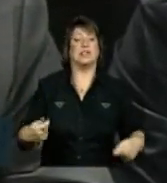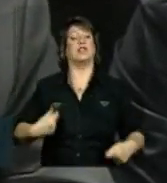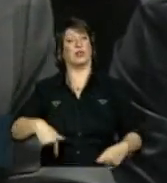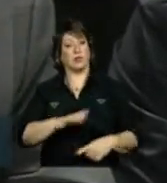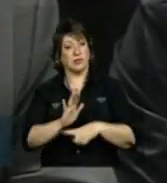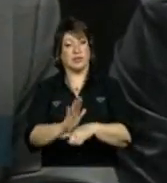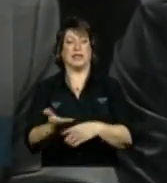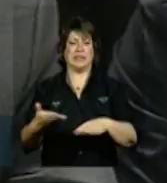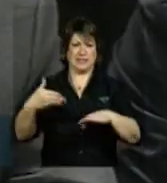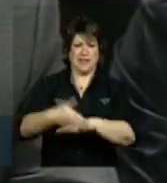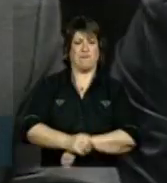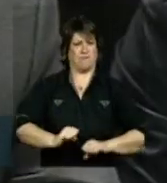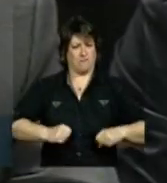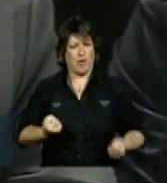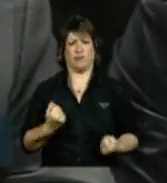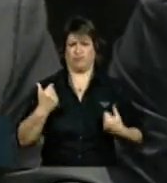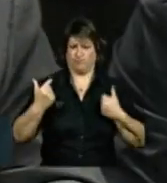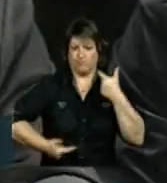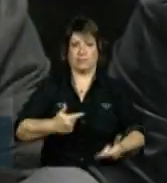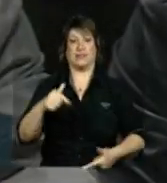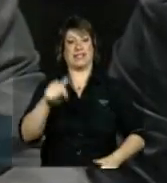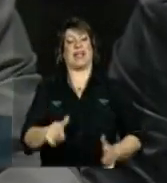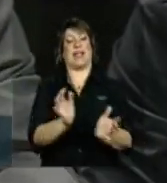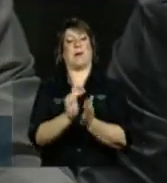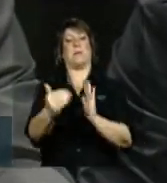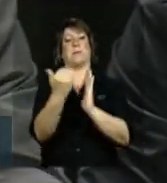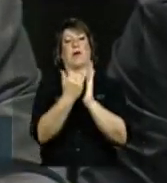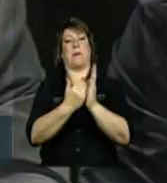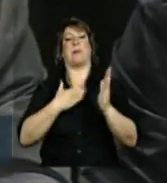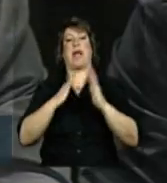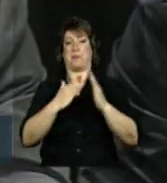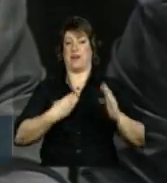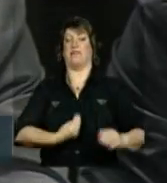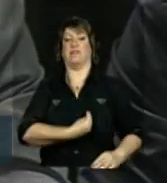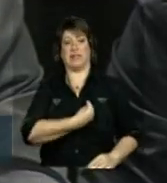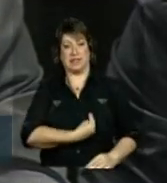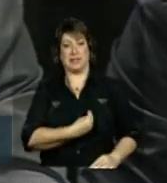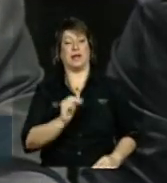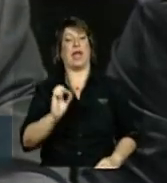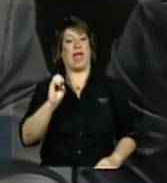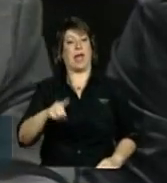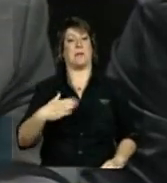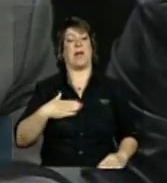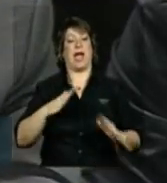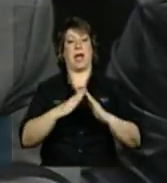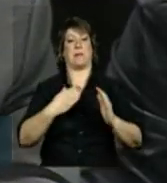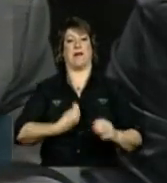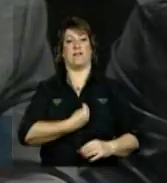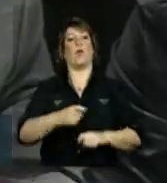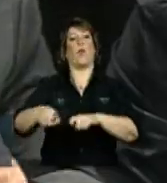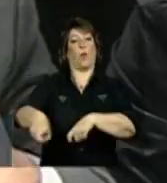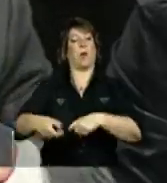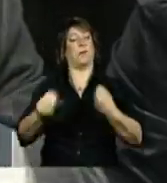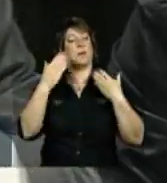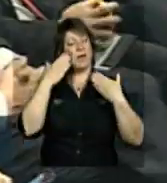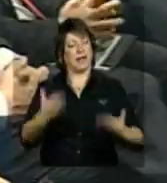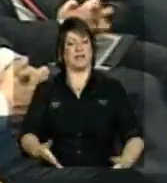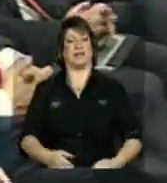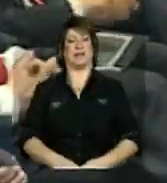para poder entrar realmente forte nessa área do programa do Minha Casa Minha Vida, que é o Minha Casa Minha Vida Rural. Muito